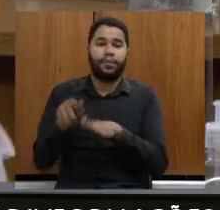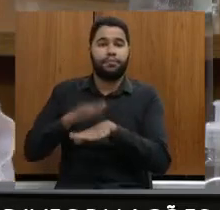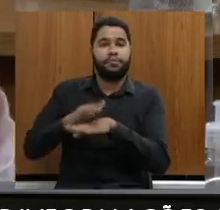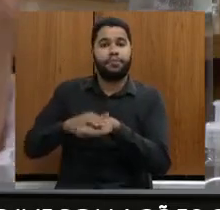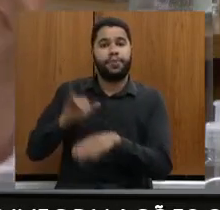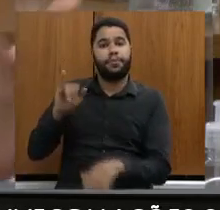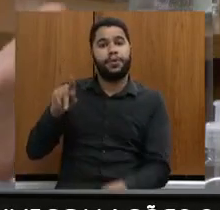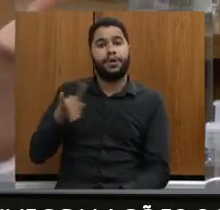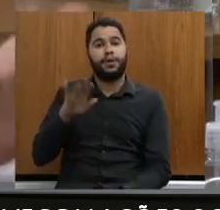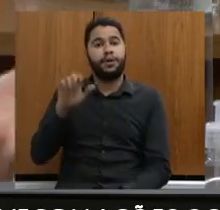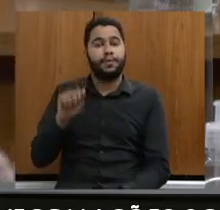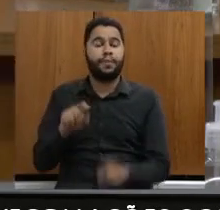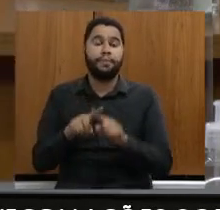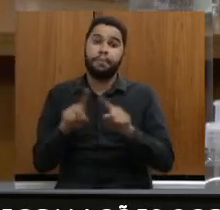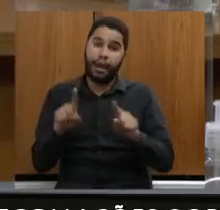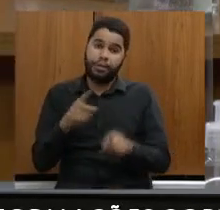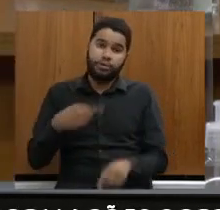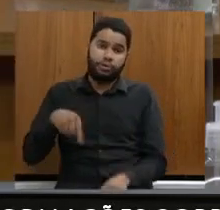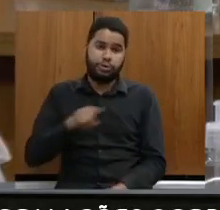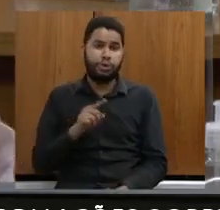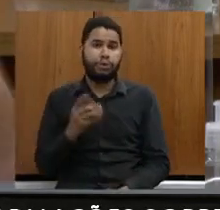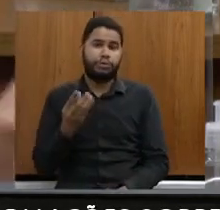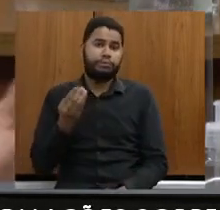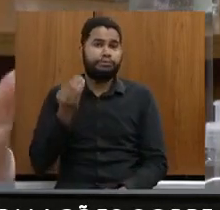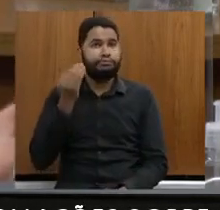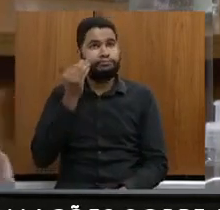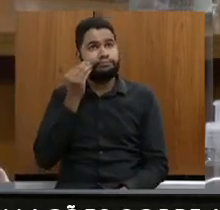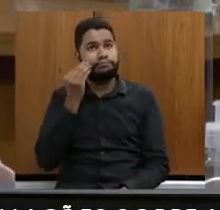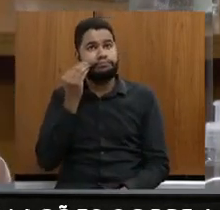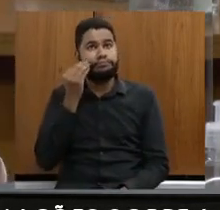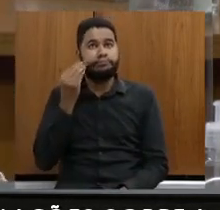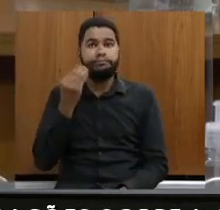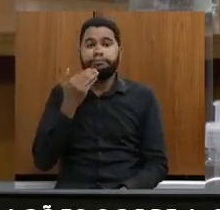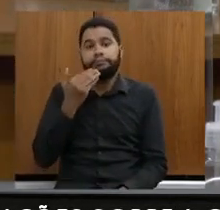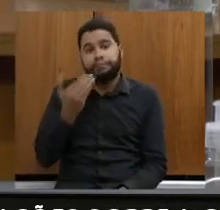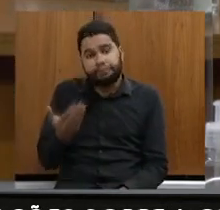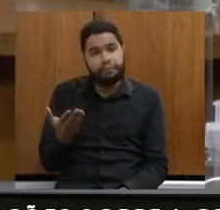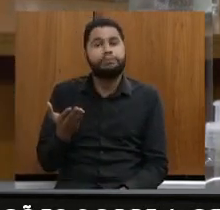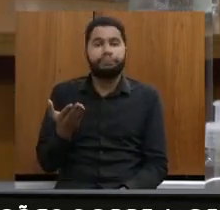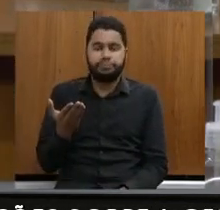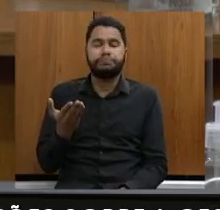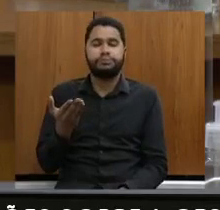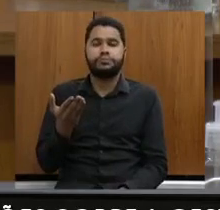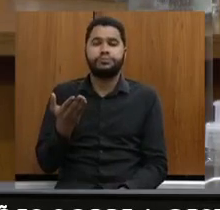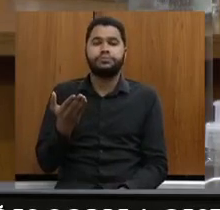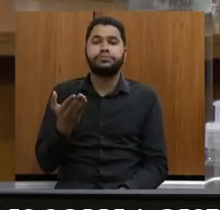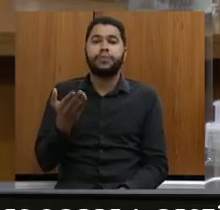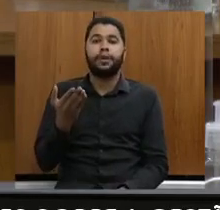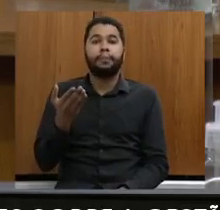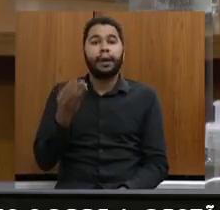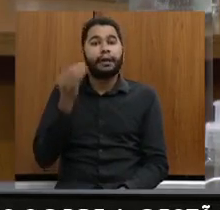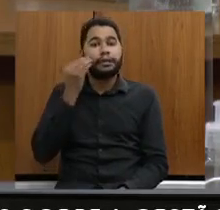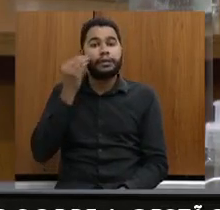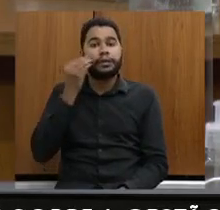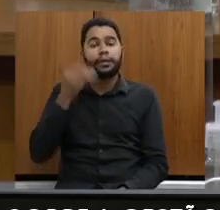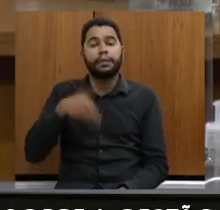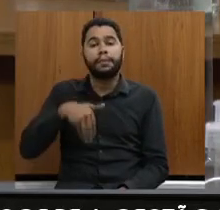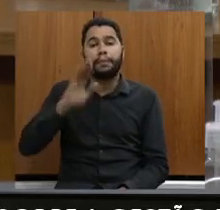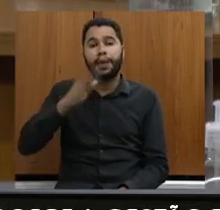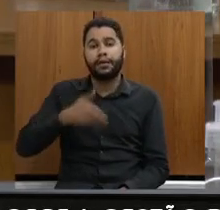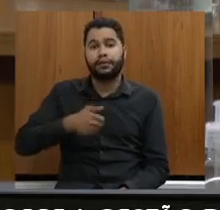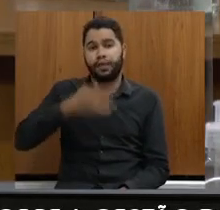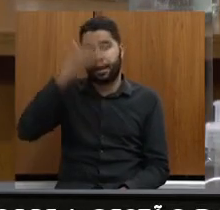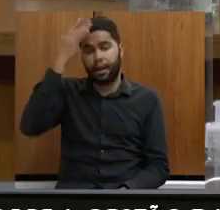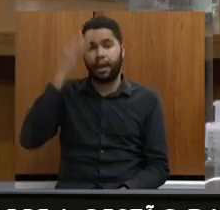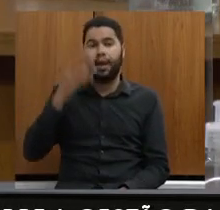mas nada que a gente não possa É vamos dizer pedir solicitar alguém para agilizar esse esses em